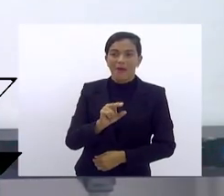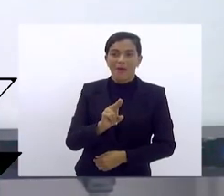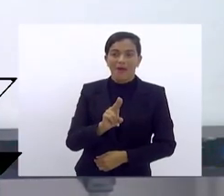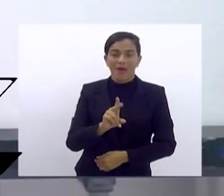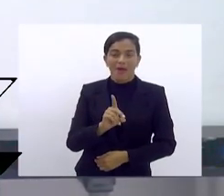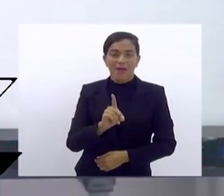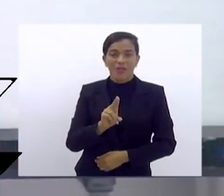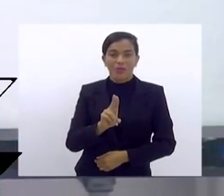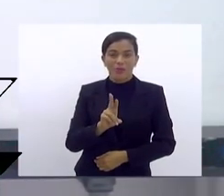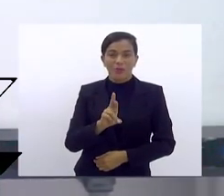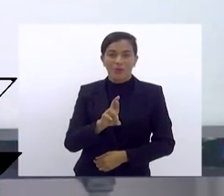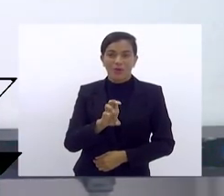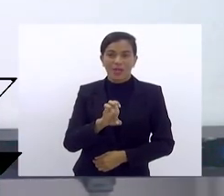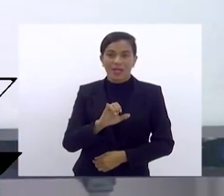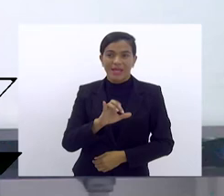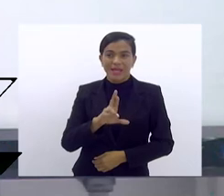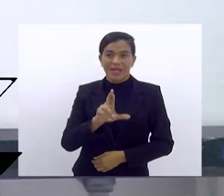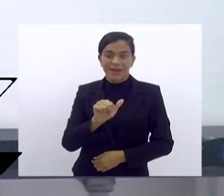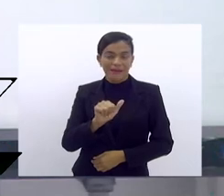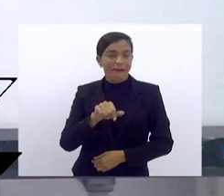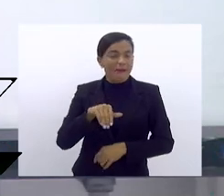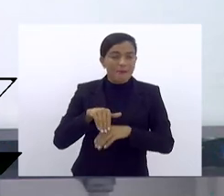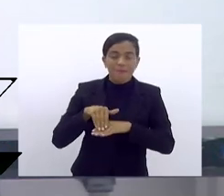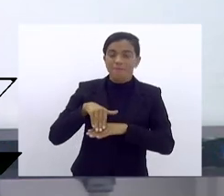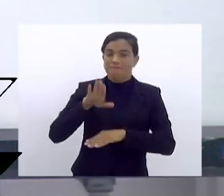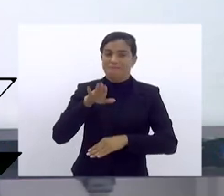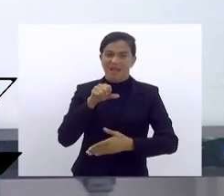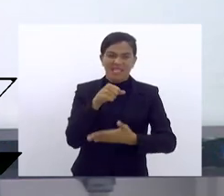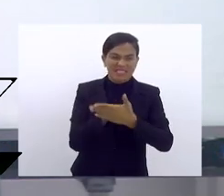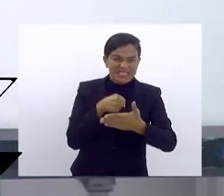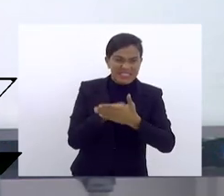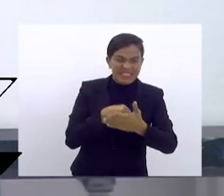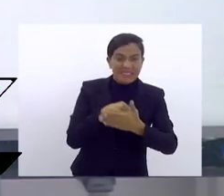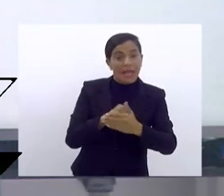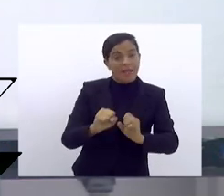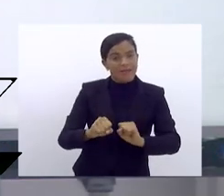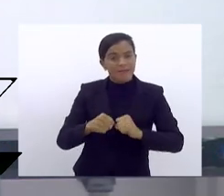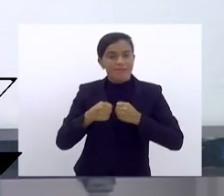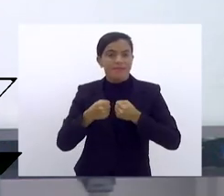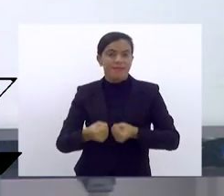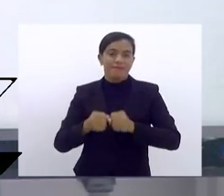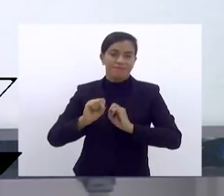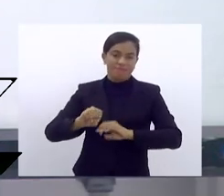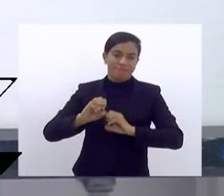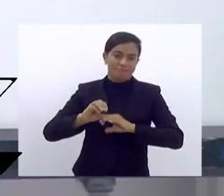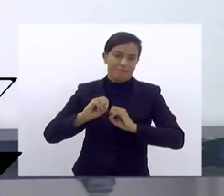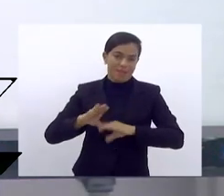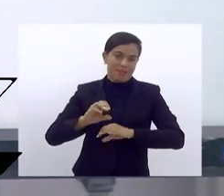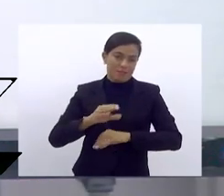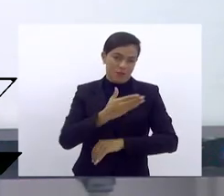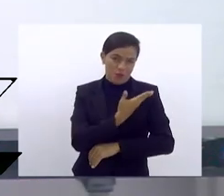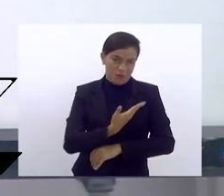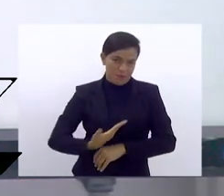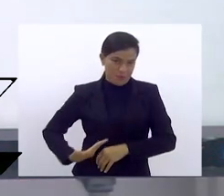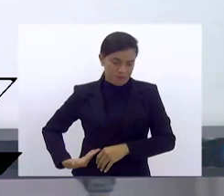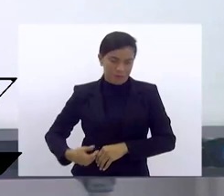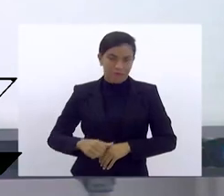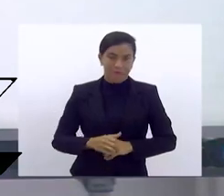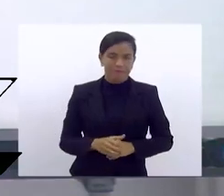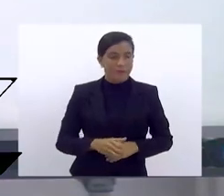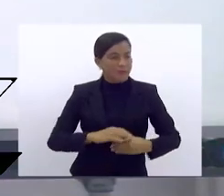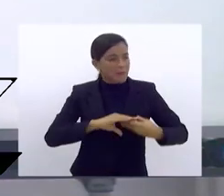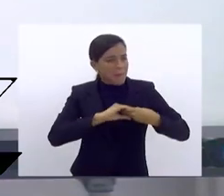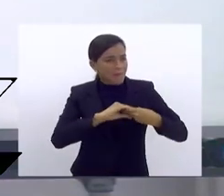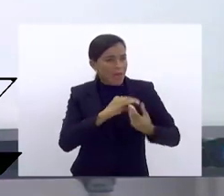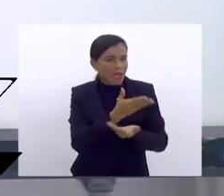nossos mais combatentes e defensores da educação pública gratuita e de qualidade estendo assim cumprimento para